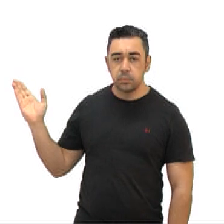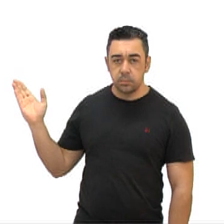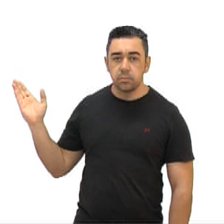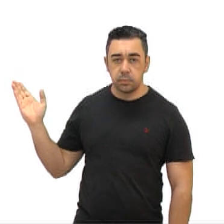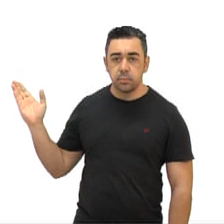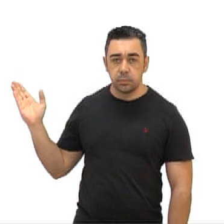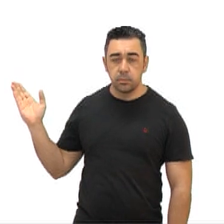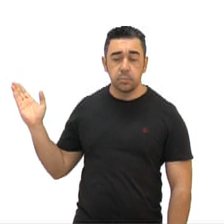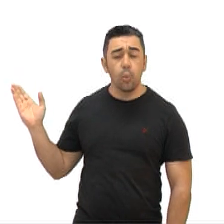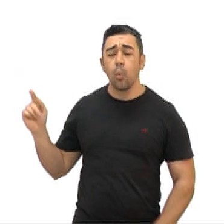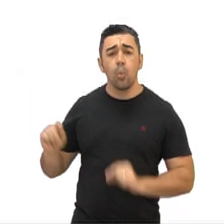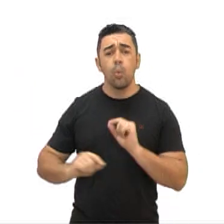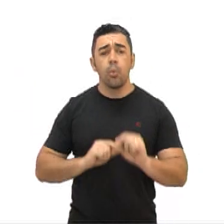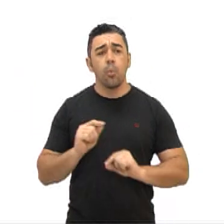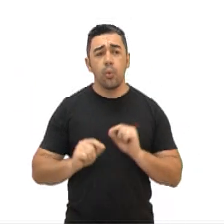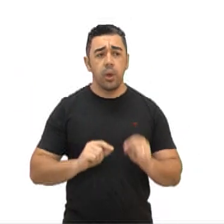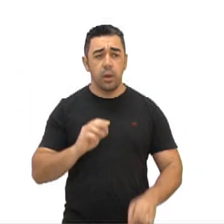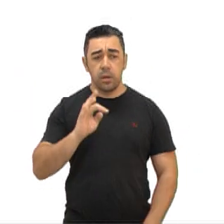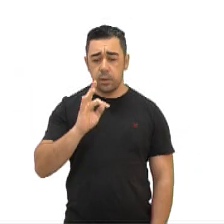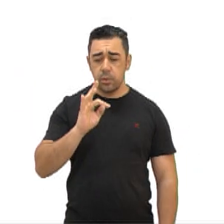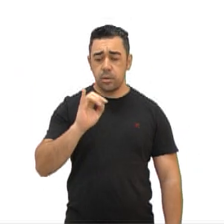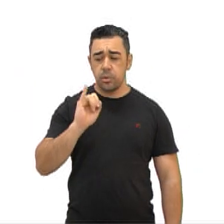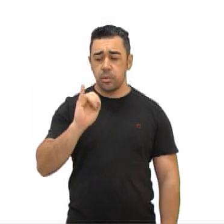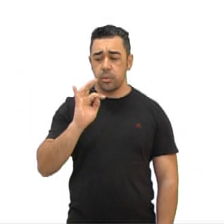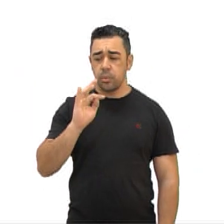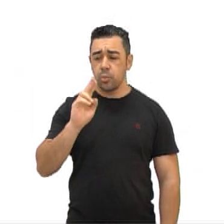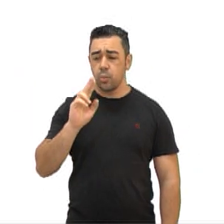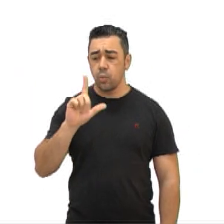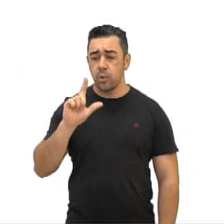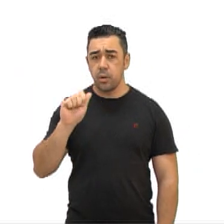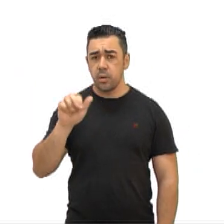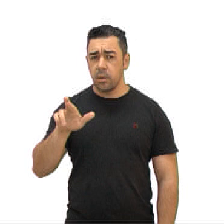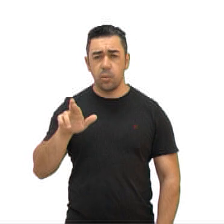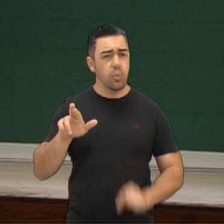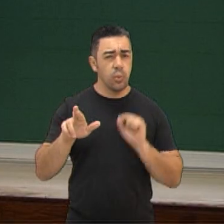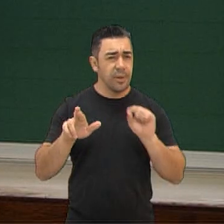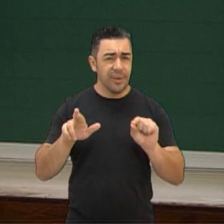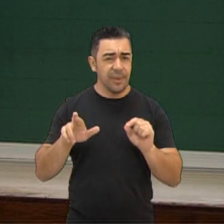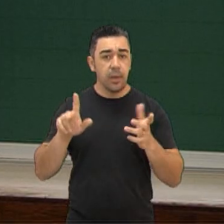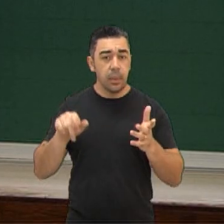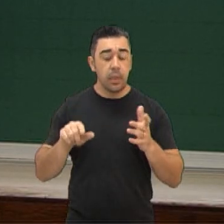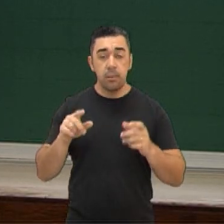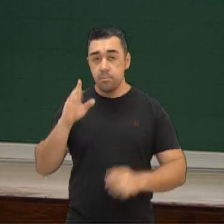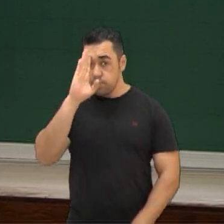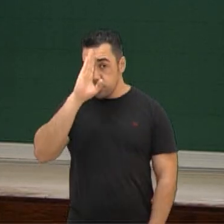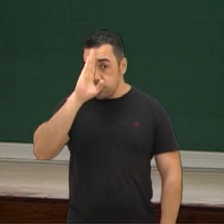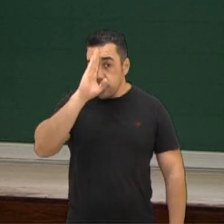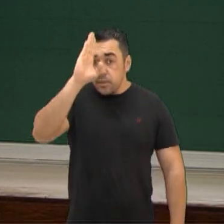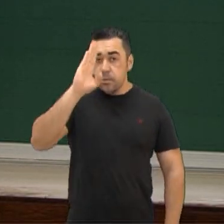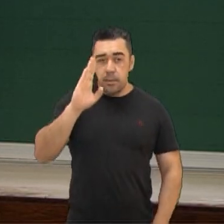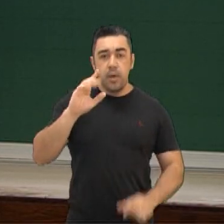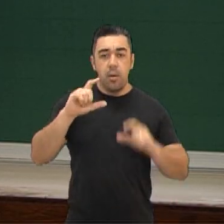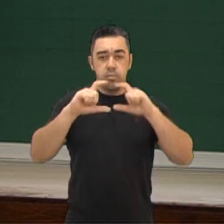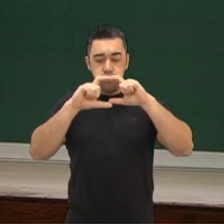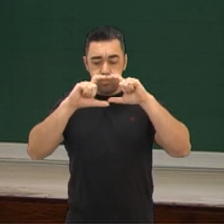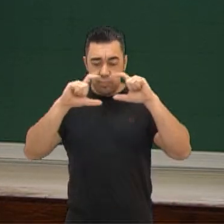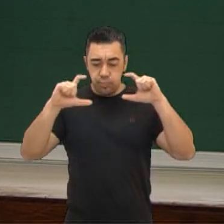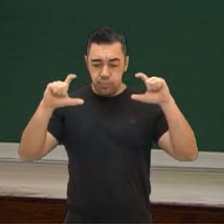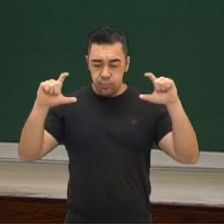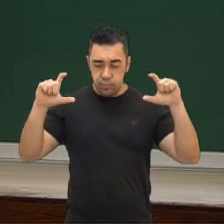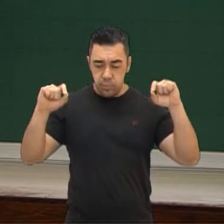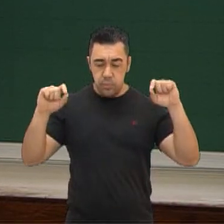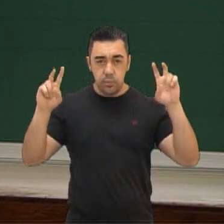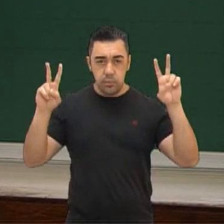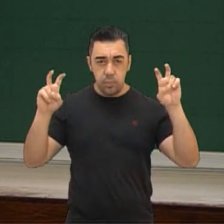tá? Titular, então, é essa manchete, aquela parte que aparece em destaque na capa, na primeira página